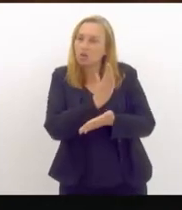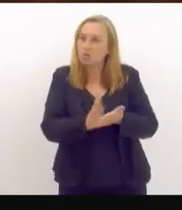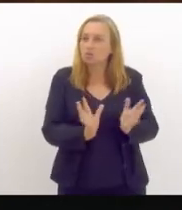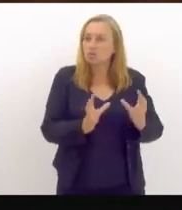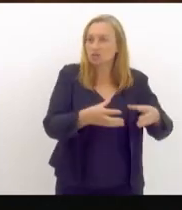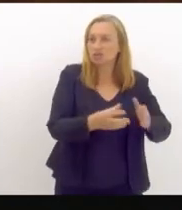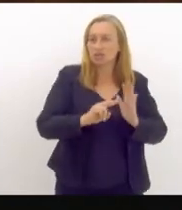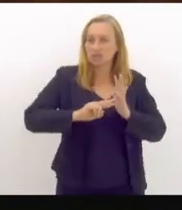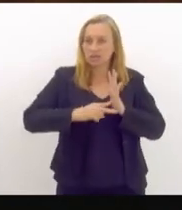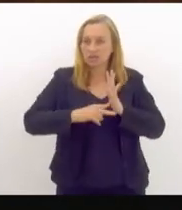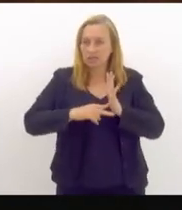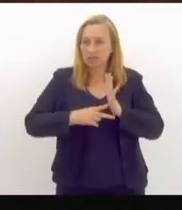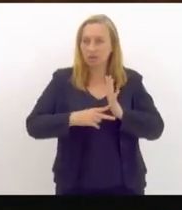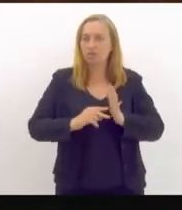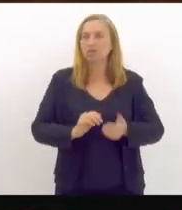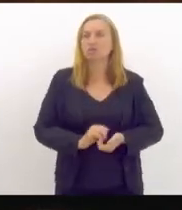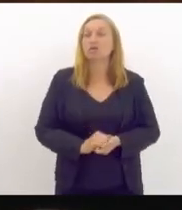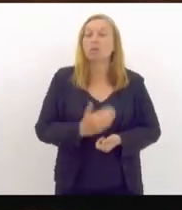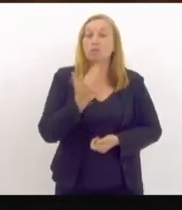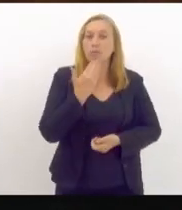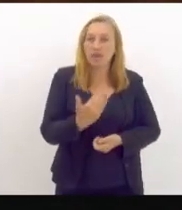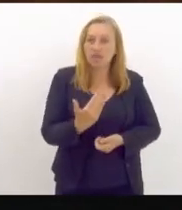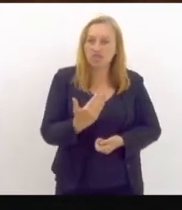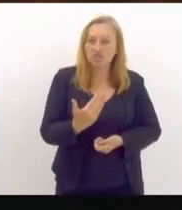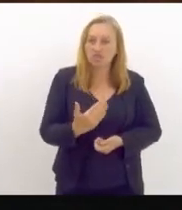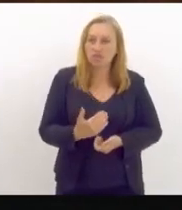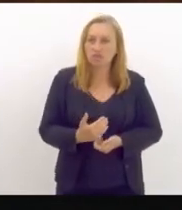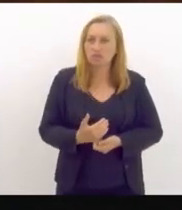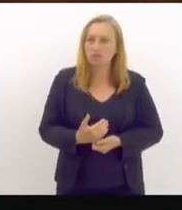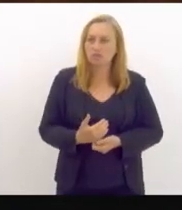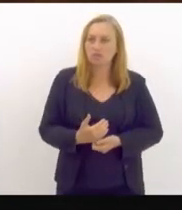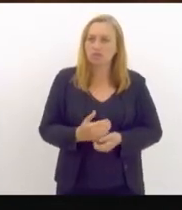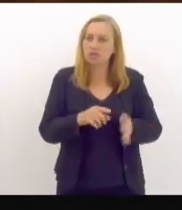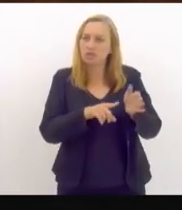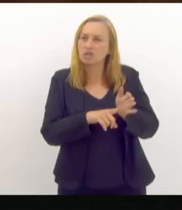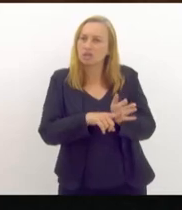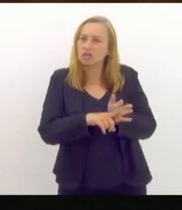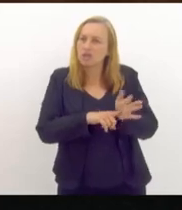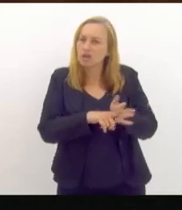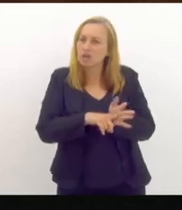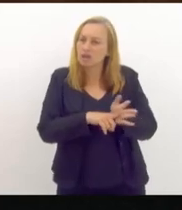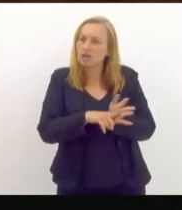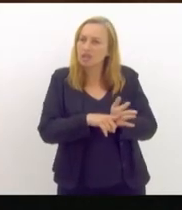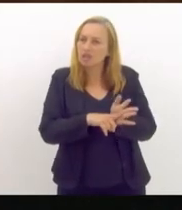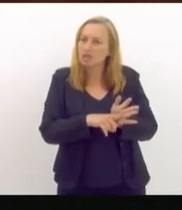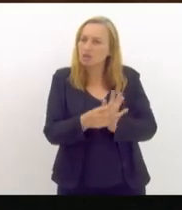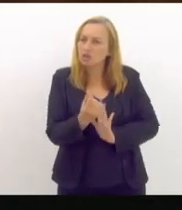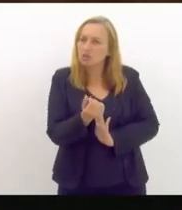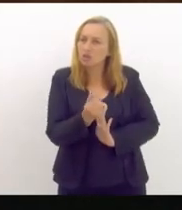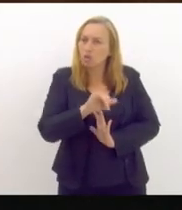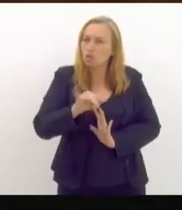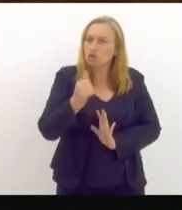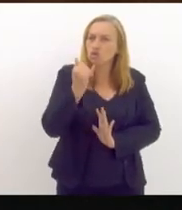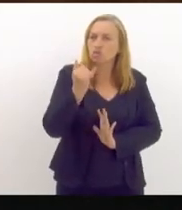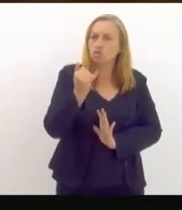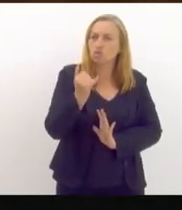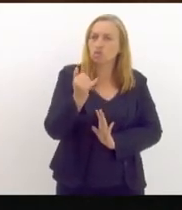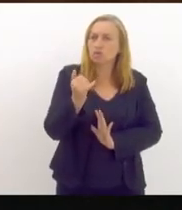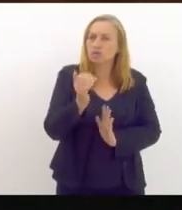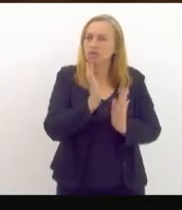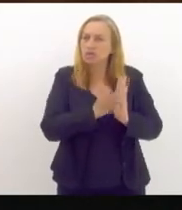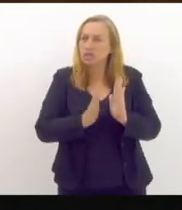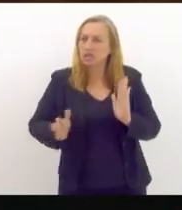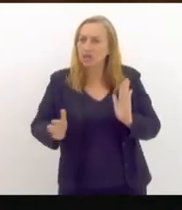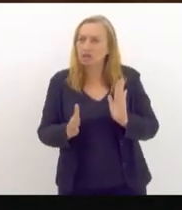sindicais fizeram ato pedindo a revisão da taxa de juros que está na